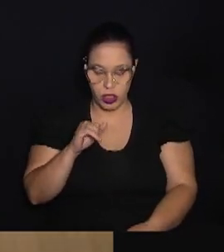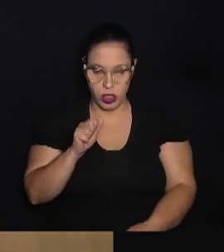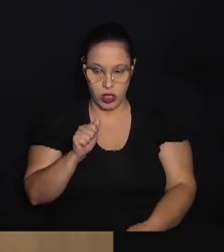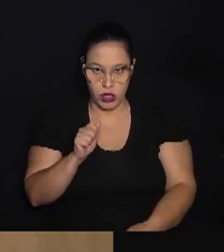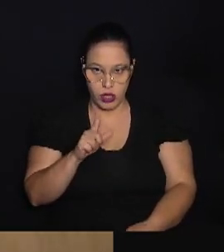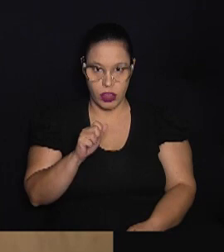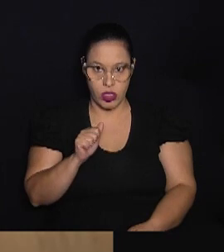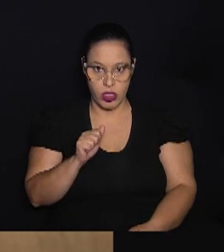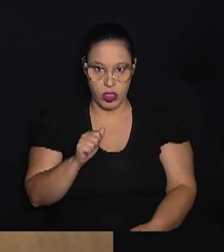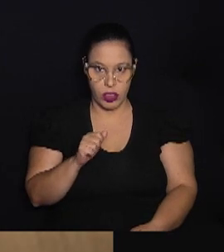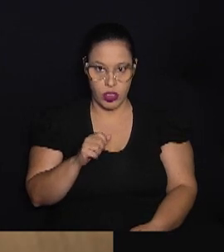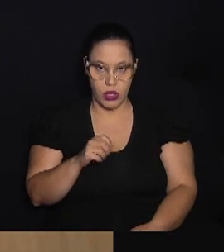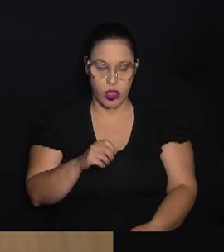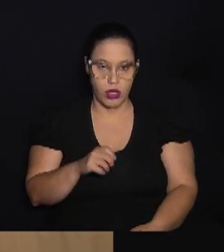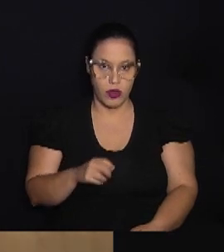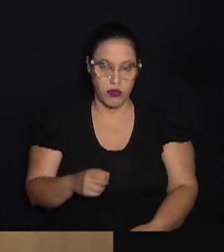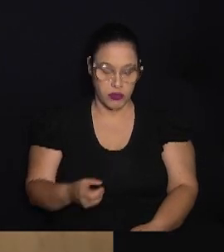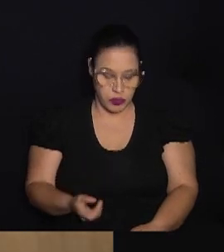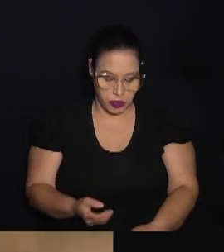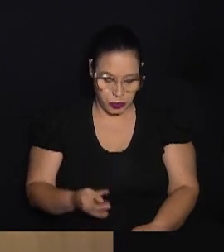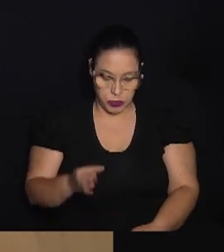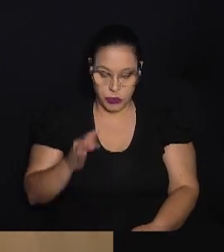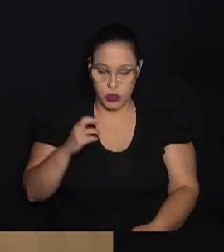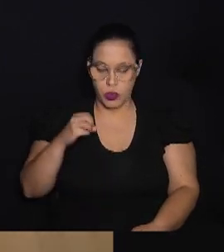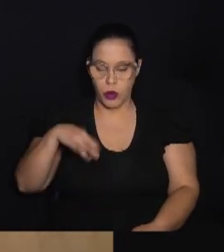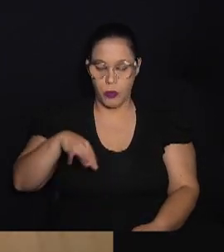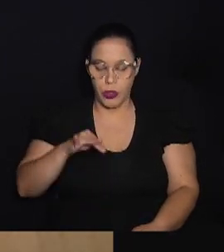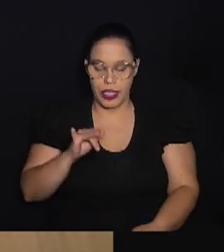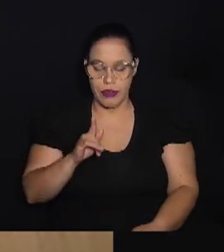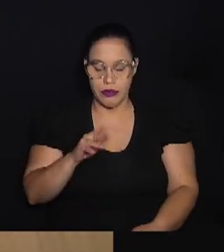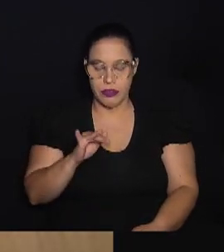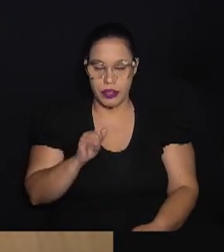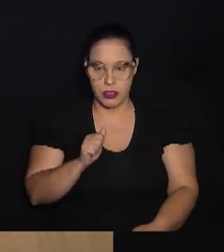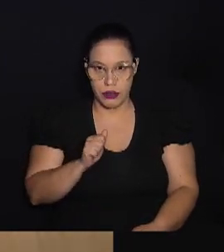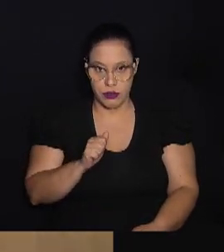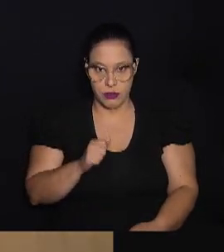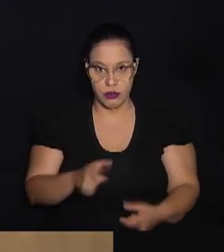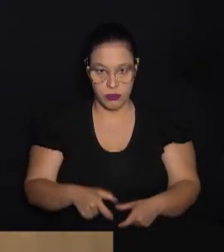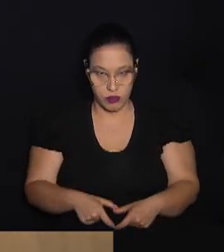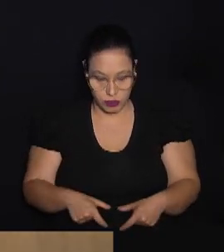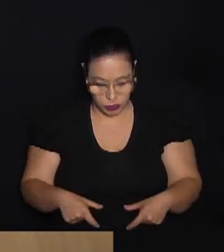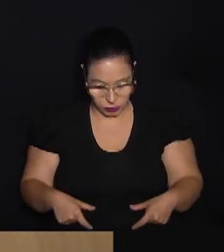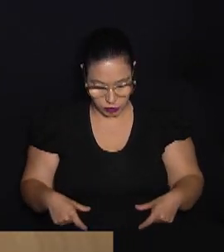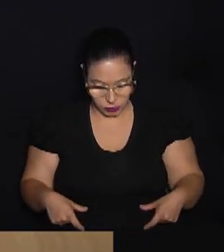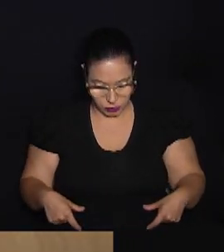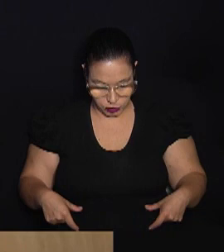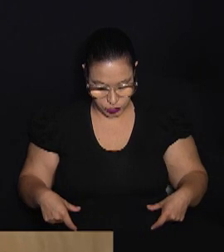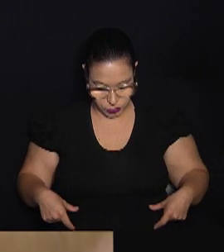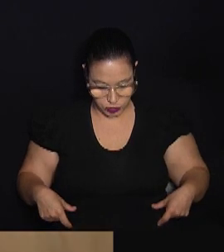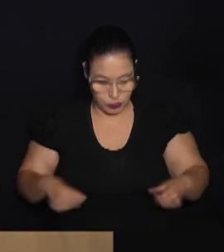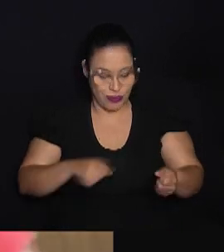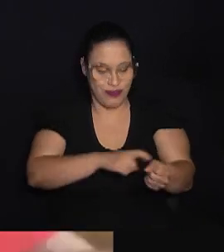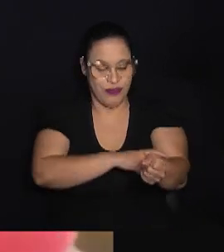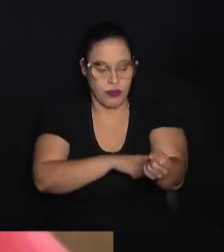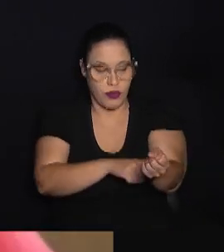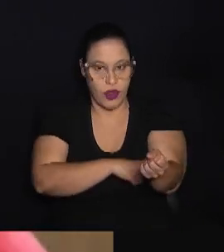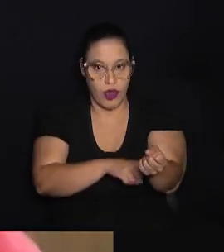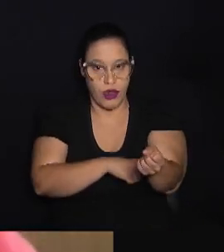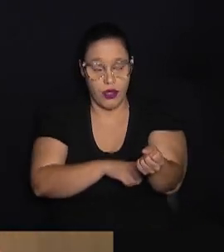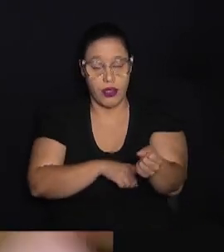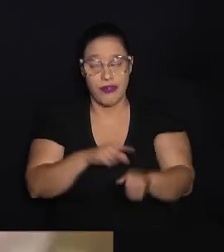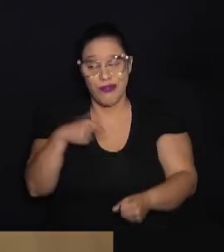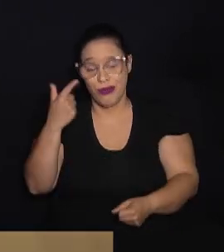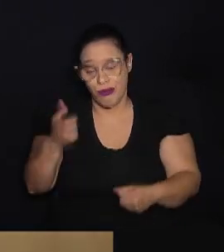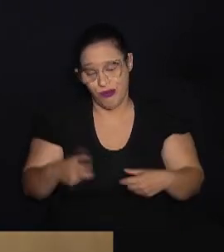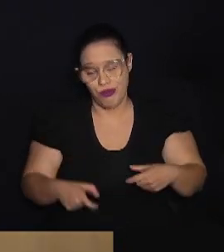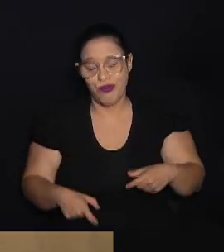com tomografia do abdômen superior e tórax, para ver se esse tumor já foi capaz de cair nessa corrente sanguínea e parar em outros